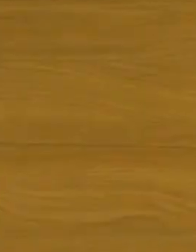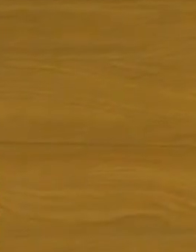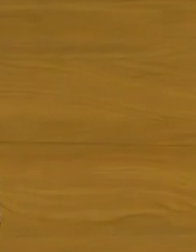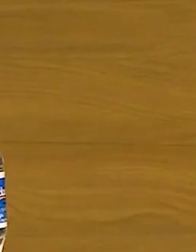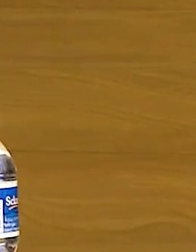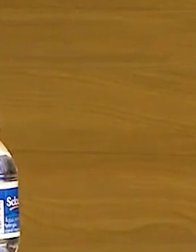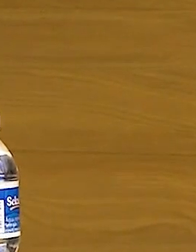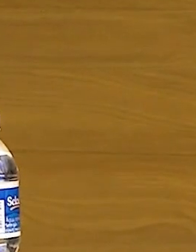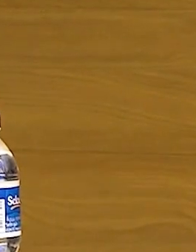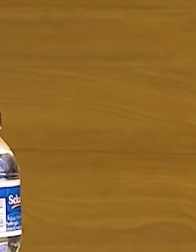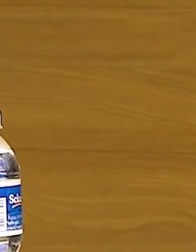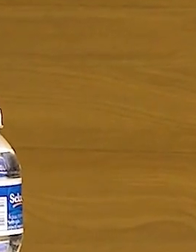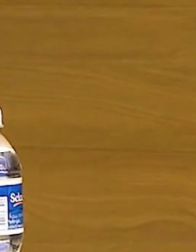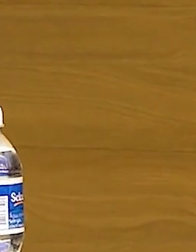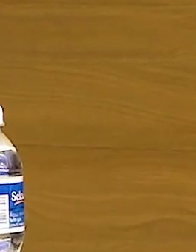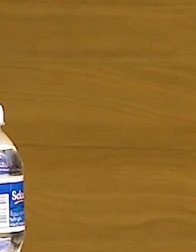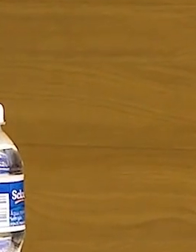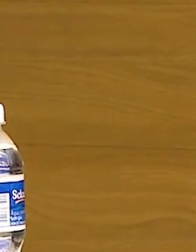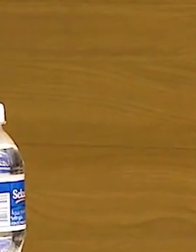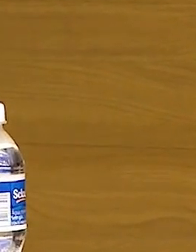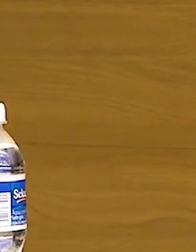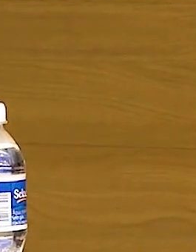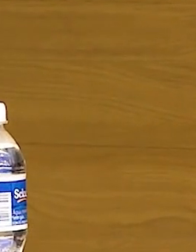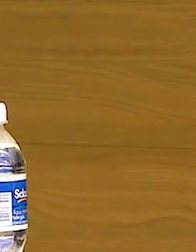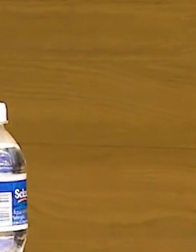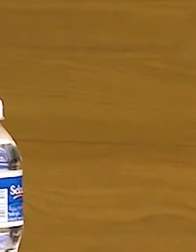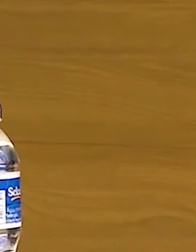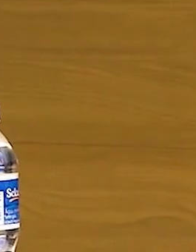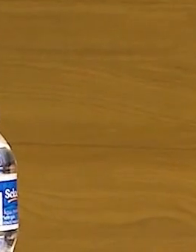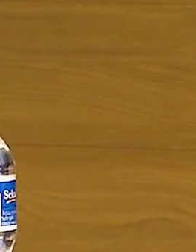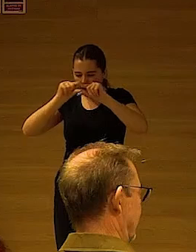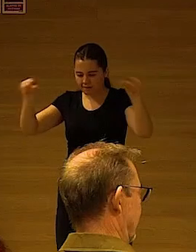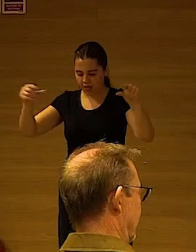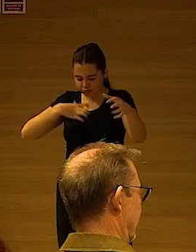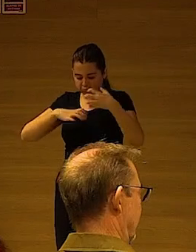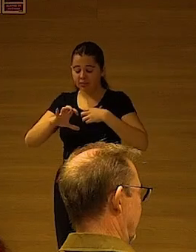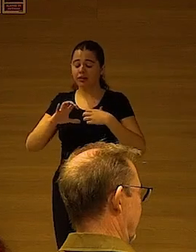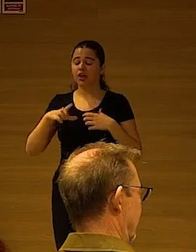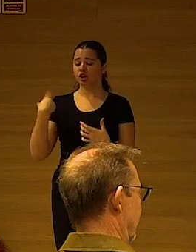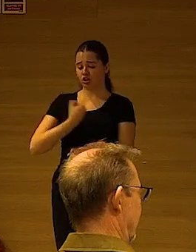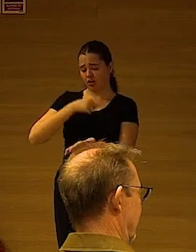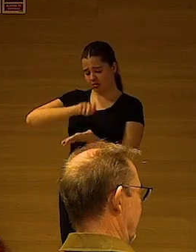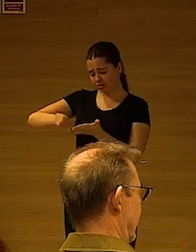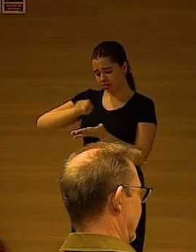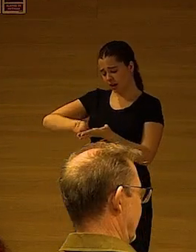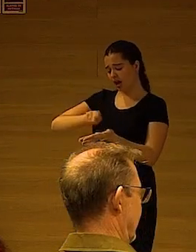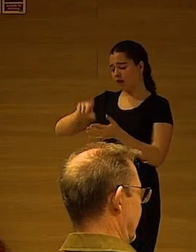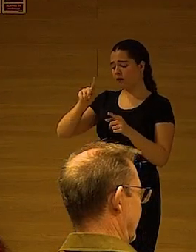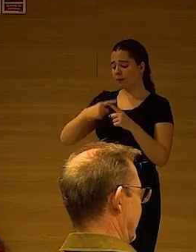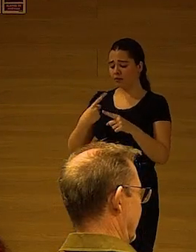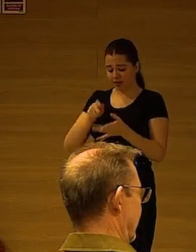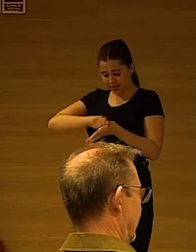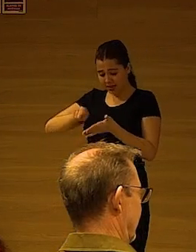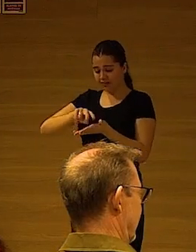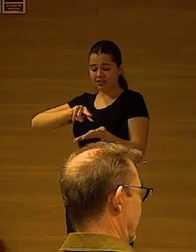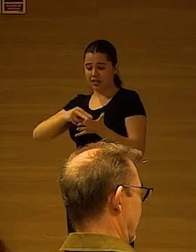Não pode levar isso assim ao pé da letra. A gente escreve aquilo que é, porque a gente escreve sobre aquilo